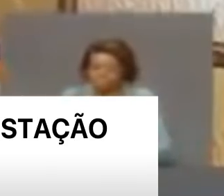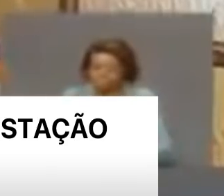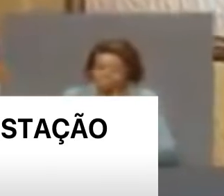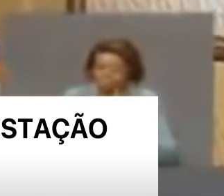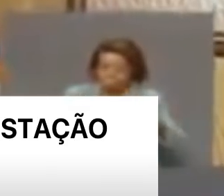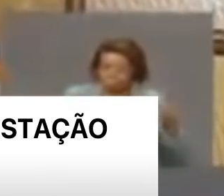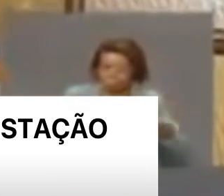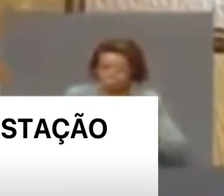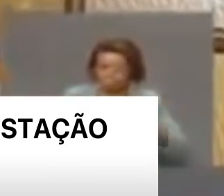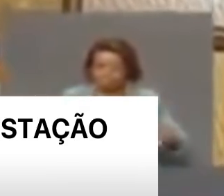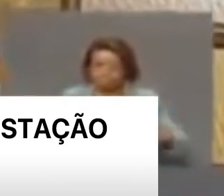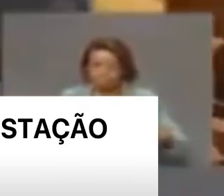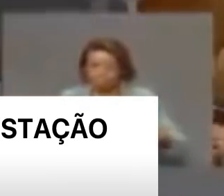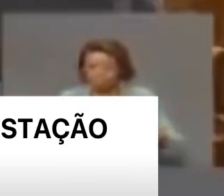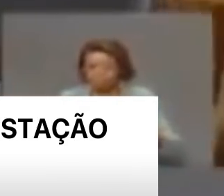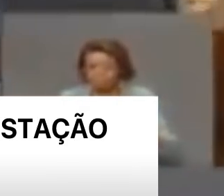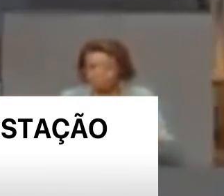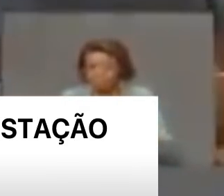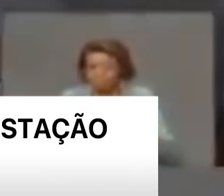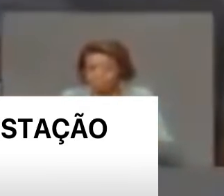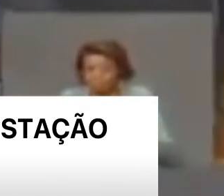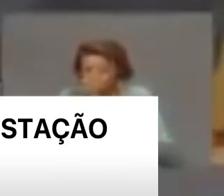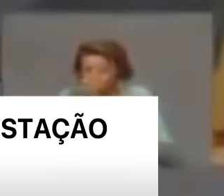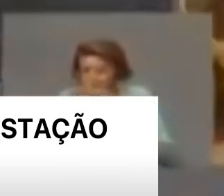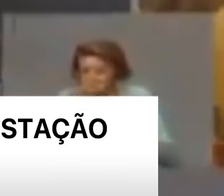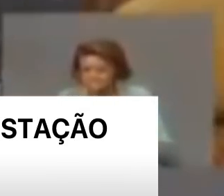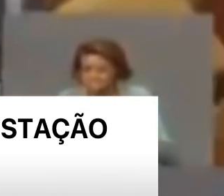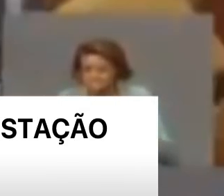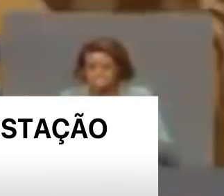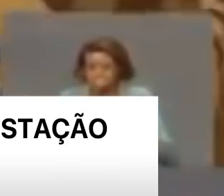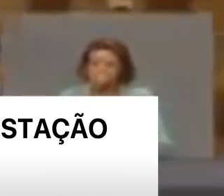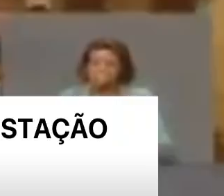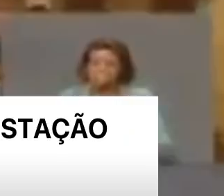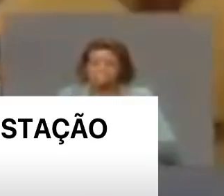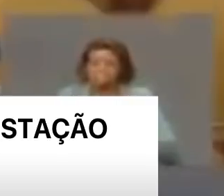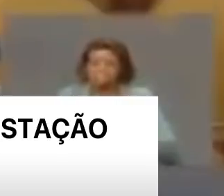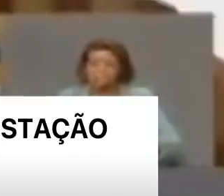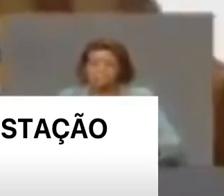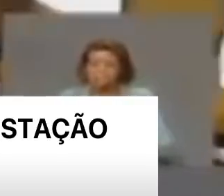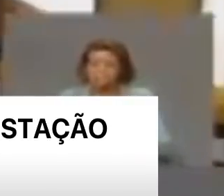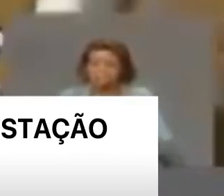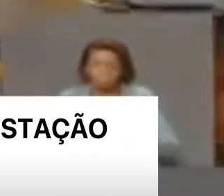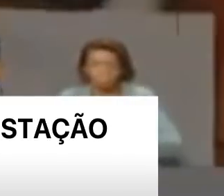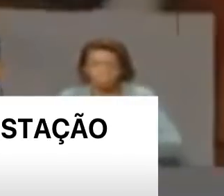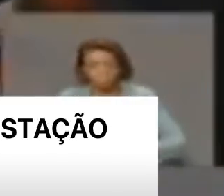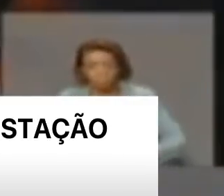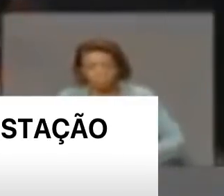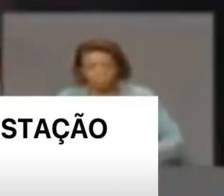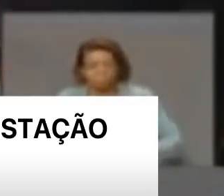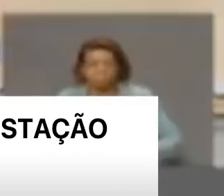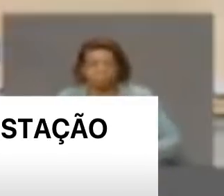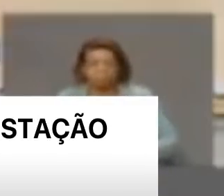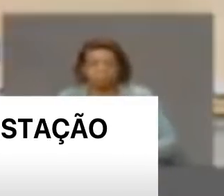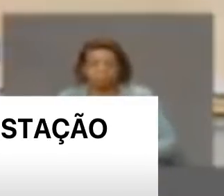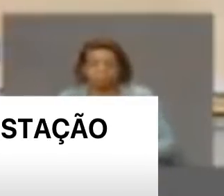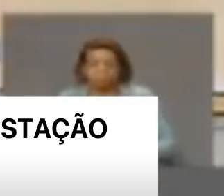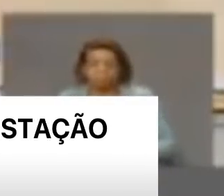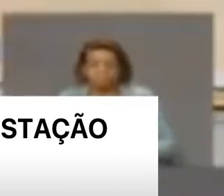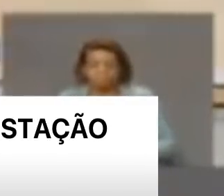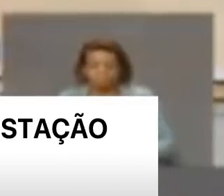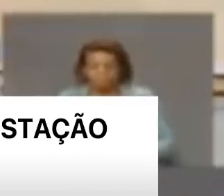Viana. Entretanto, a tensão continua, sobretudo porque as autoridades se recusam a restituir a liberdade